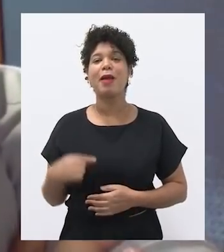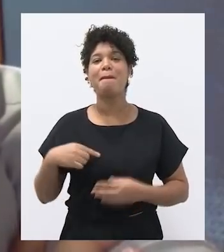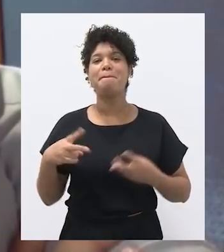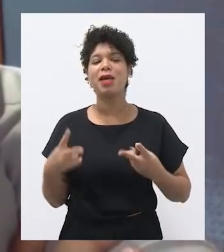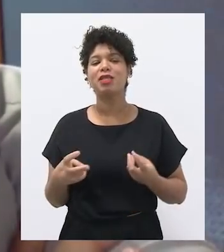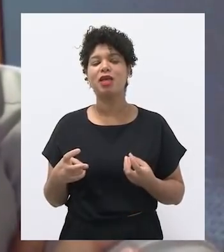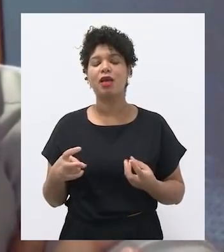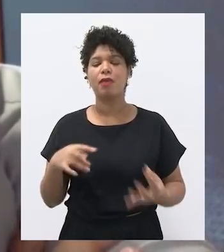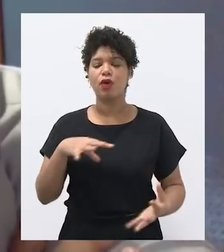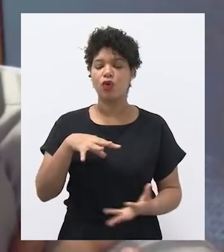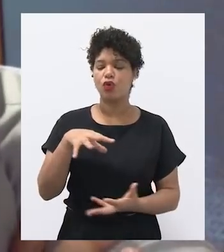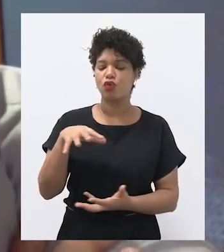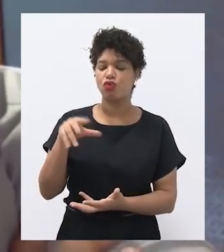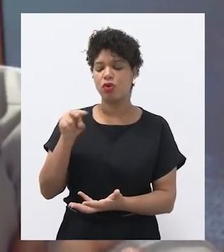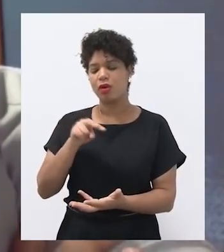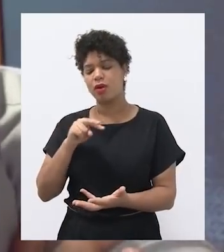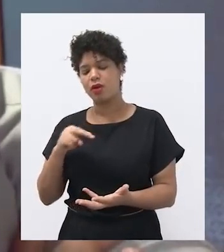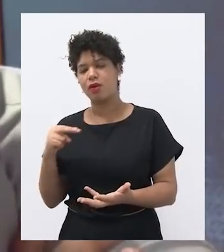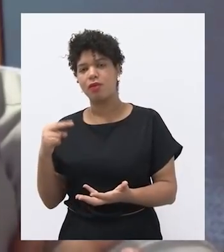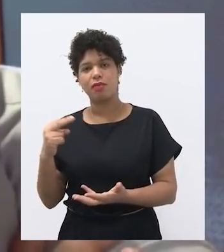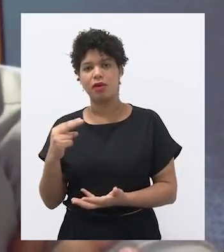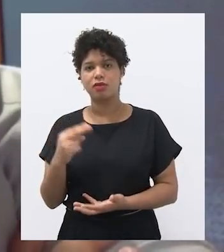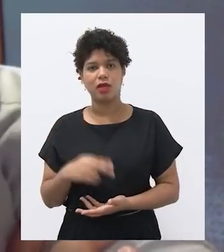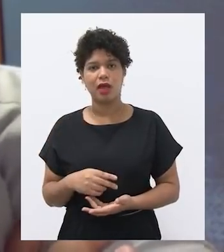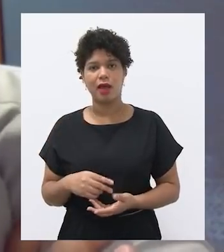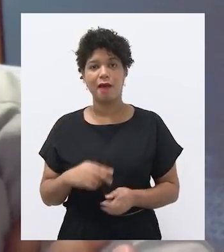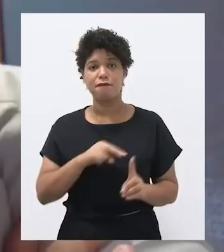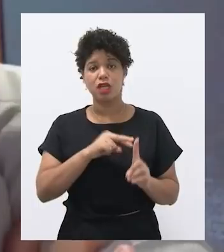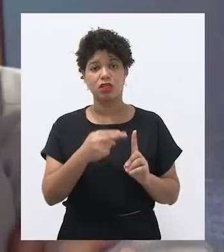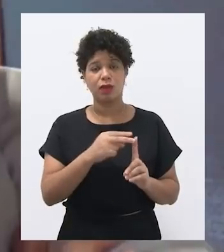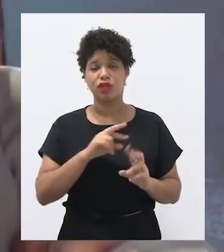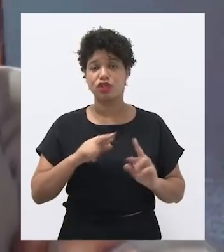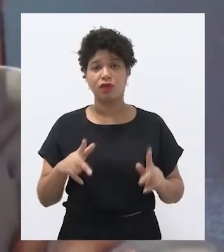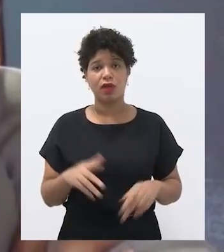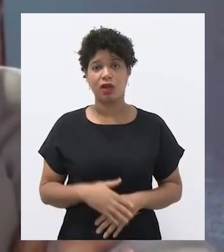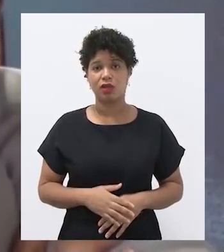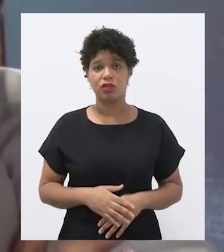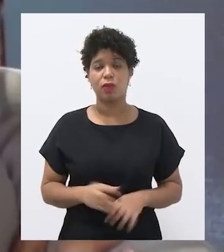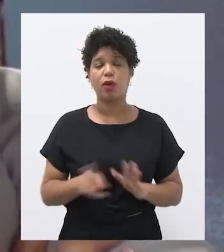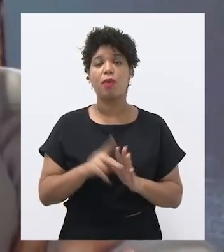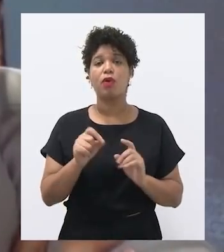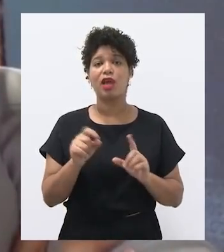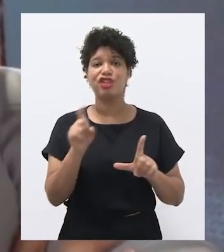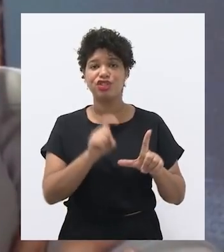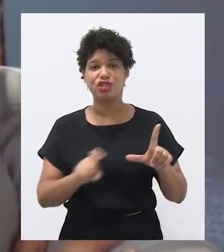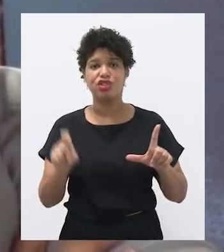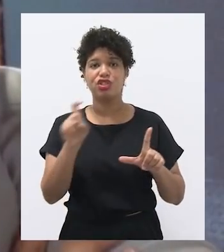mundo sob a ótica do que é o digital.